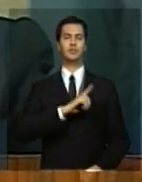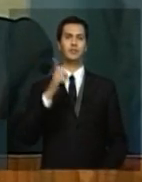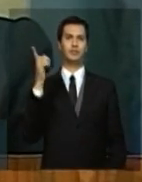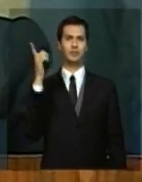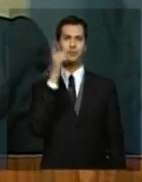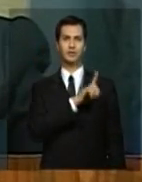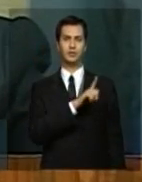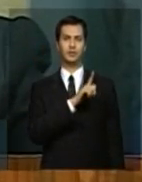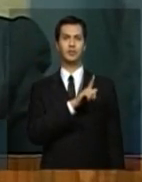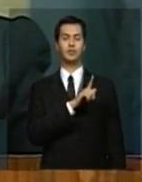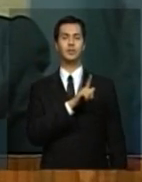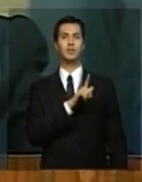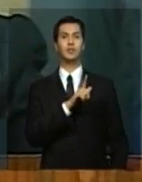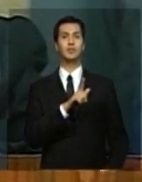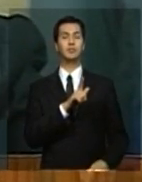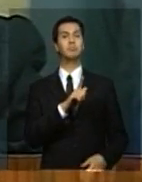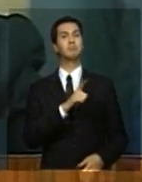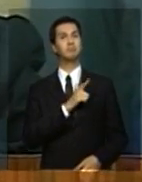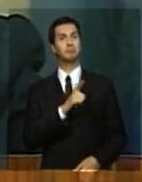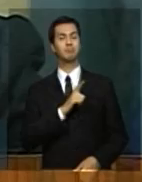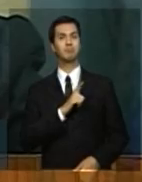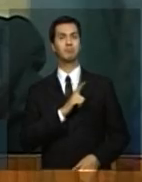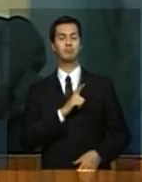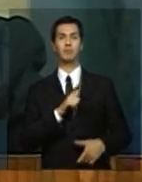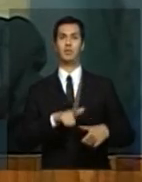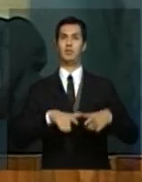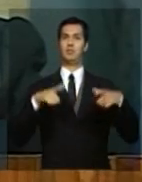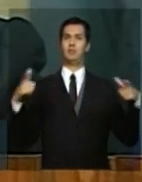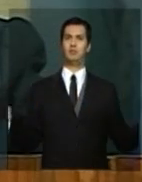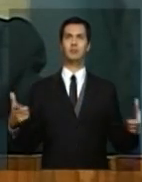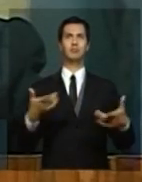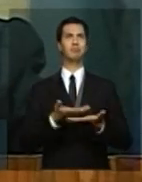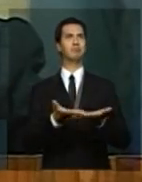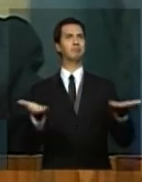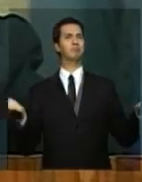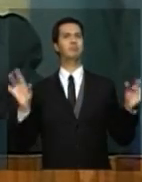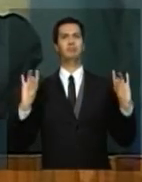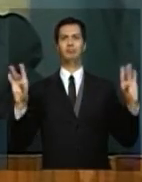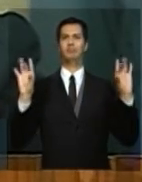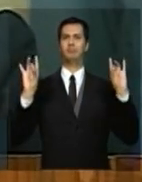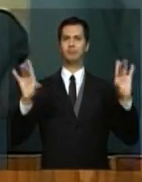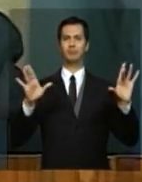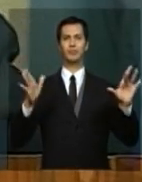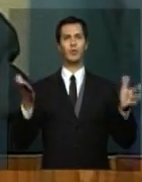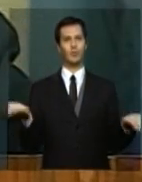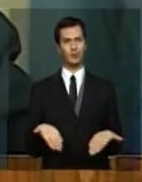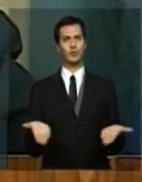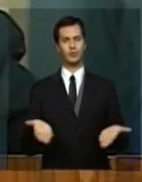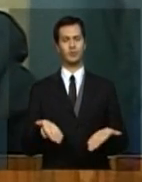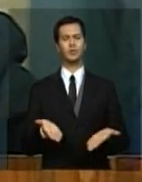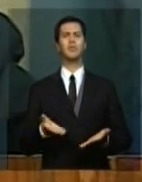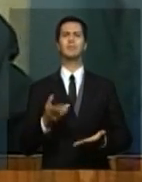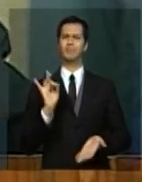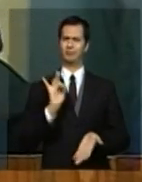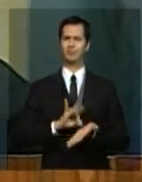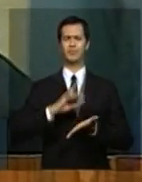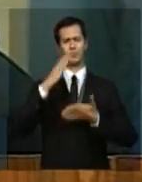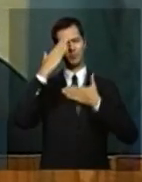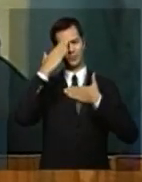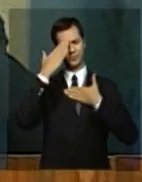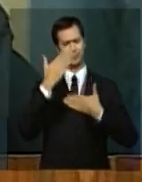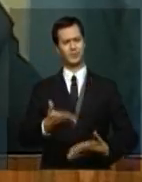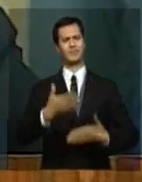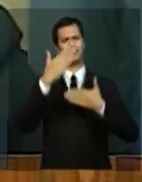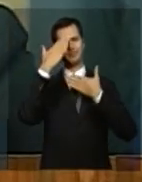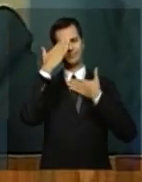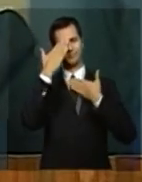eh com esta magnitude que esta noite tem né o meu muito muito obrigada a